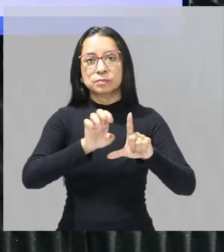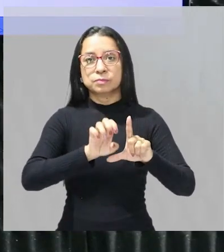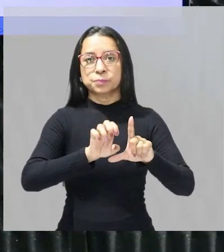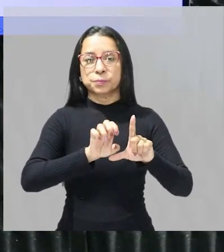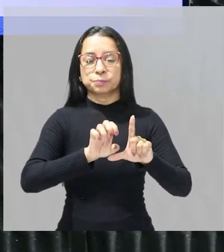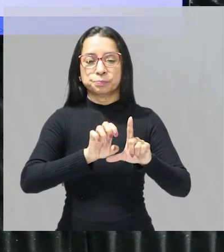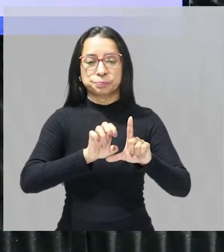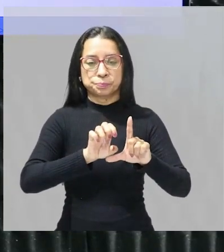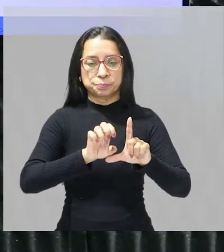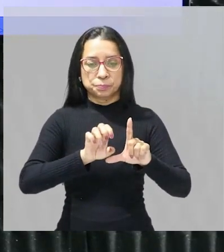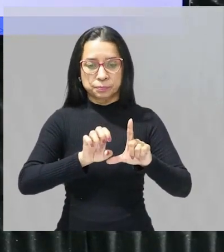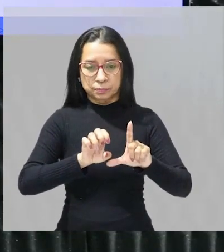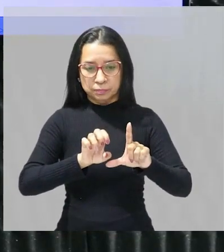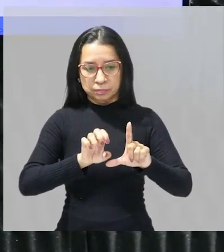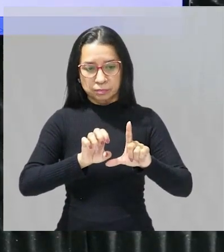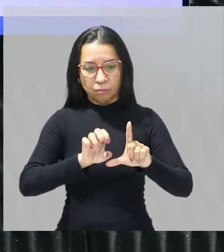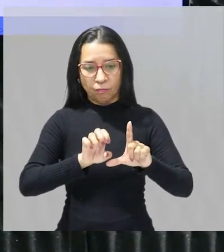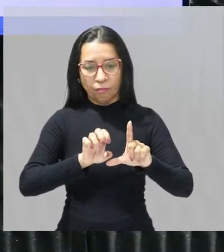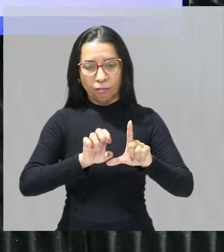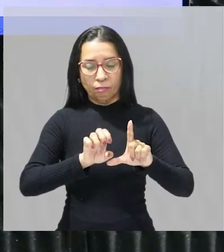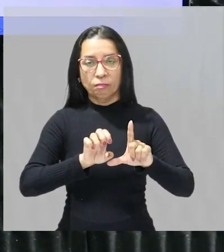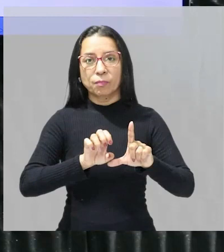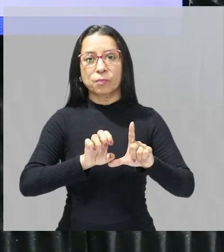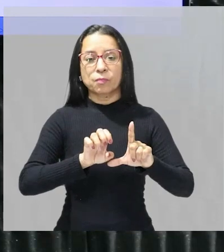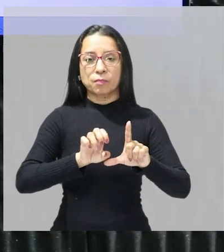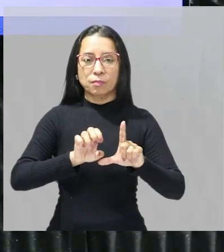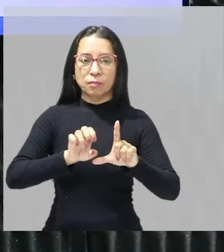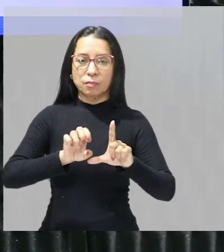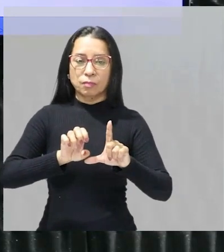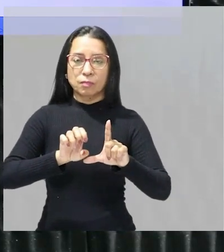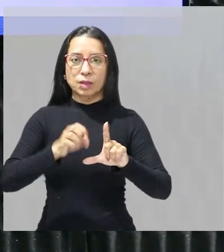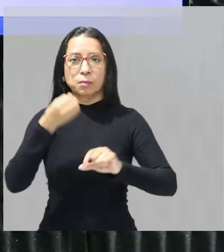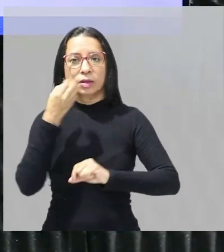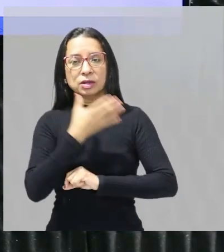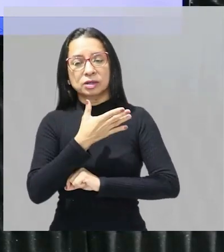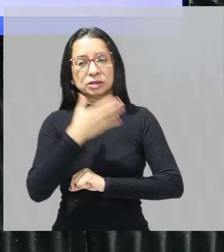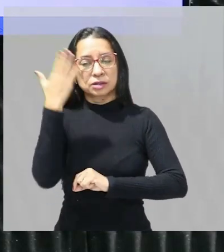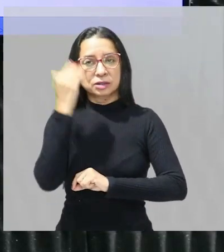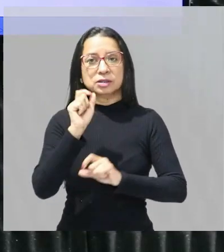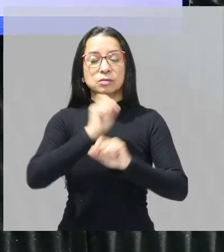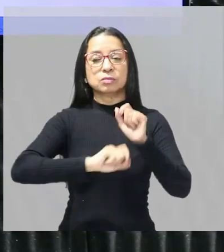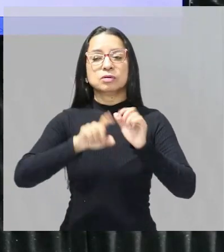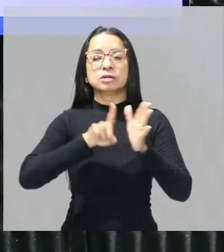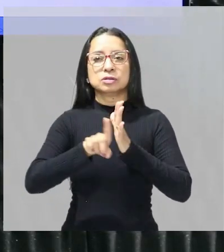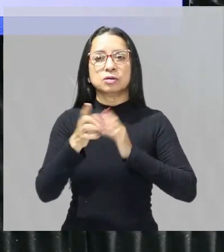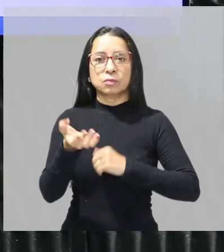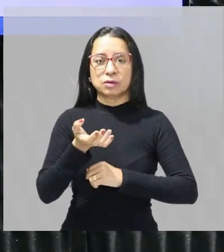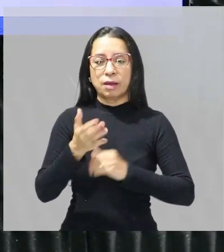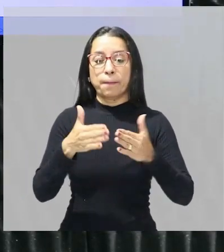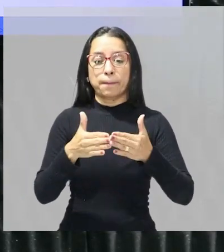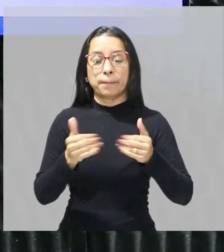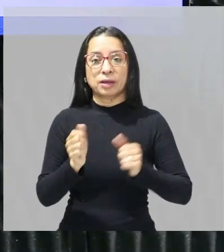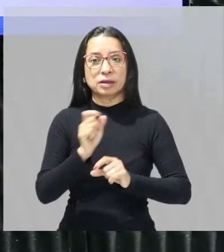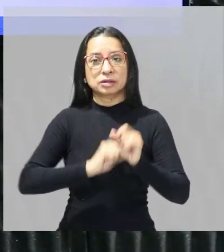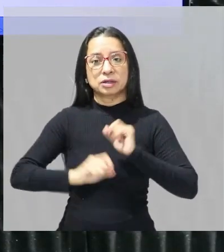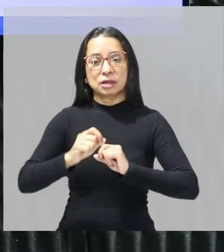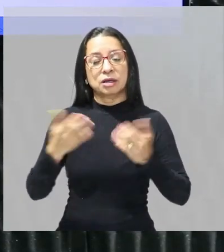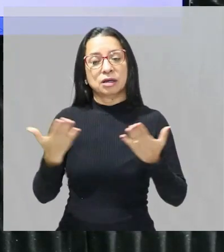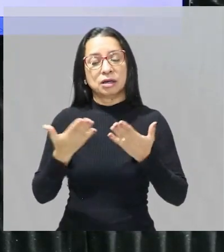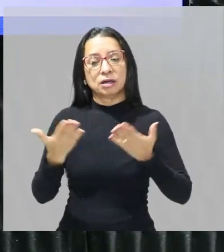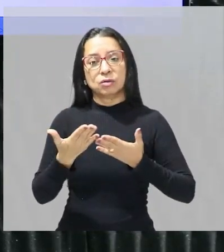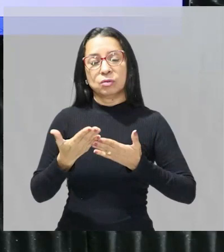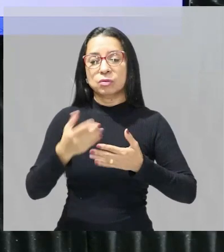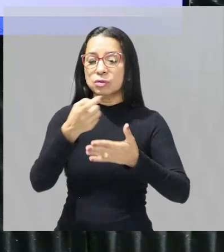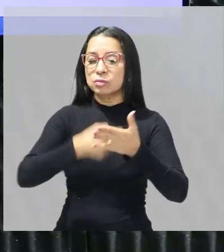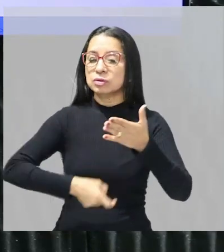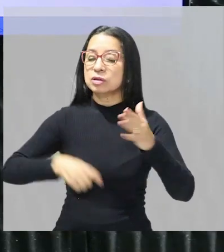de irrigação ou velocidade das máquinas colheitadeiras. Beleza, eu já sei o que a questão quer, vamos agora para o texto motivador,